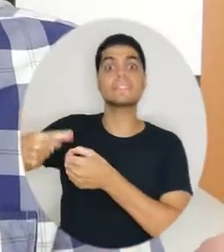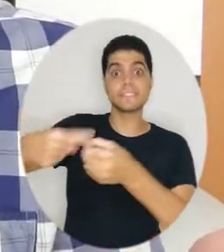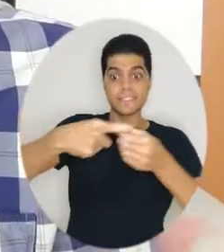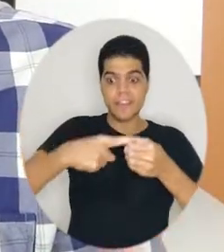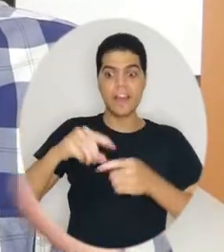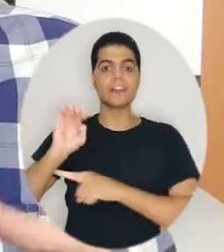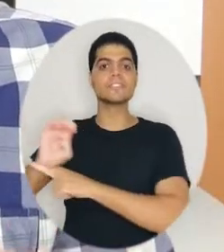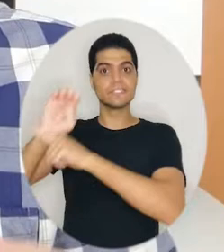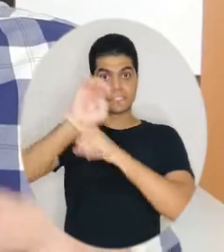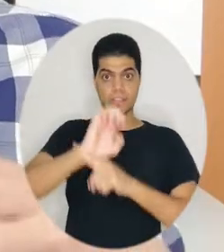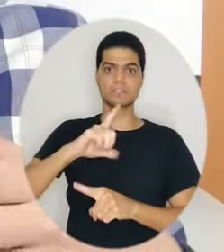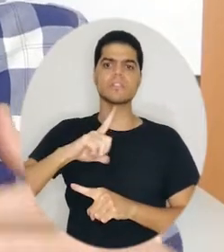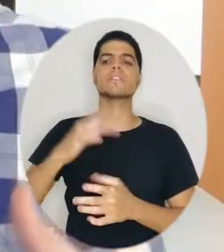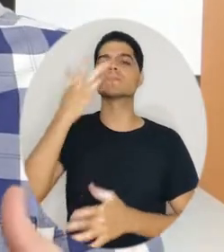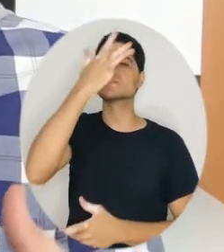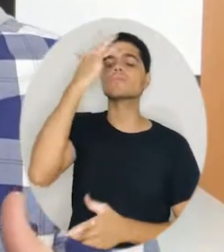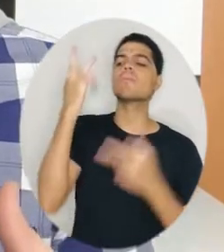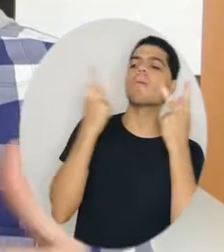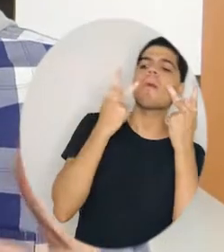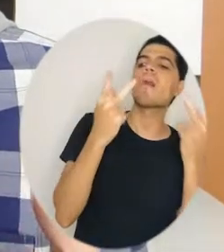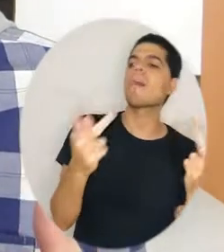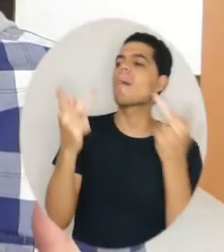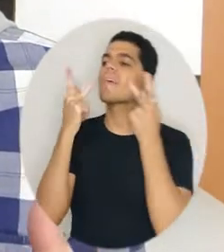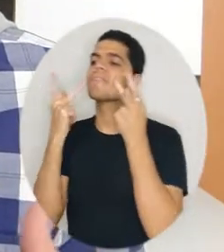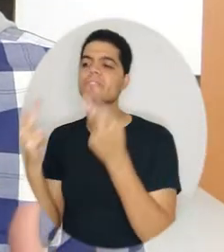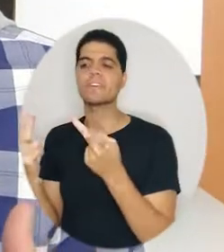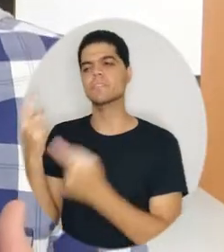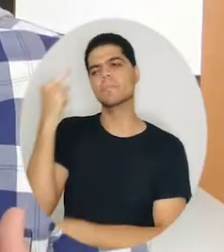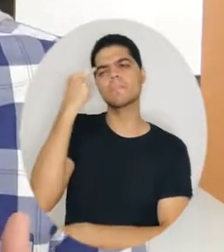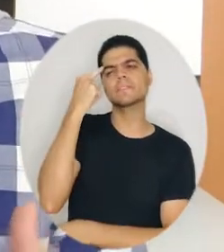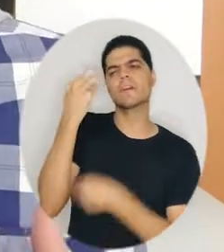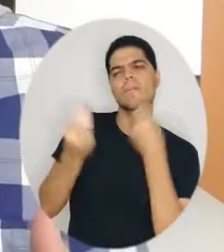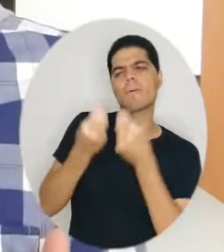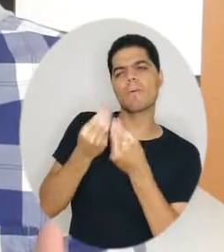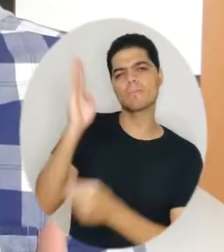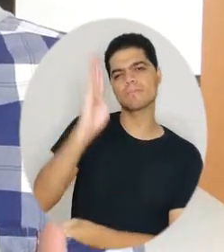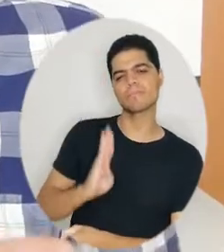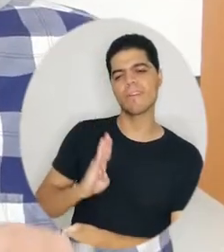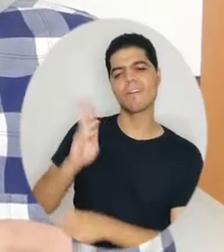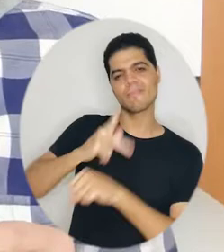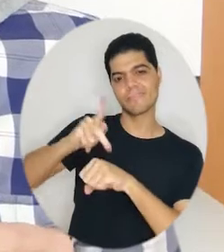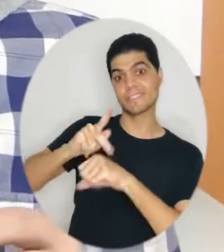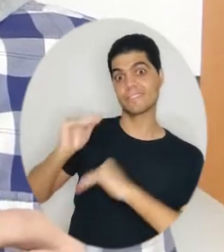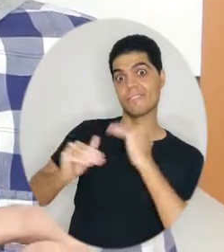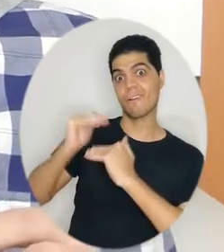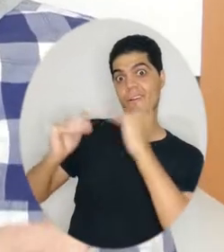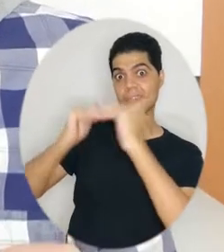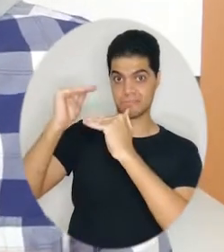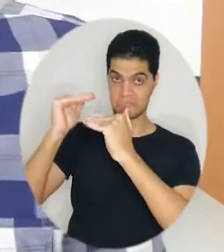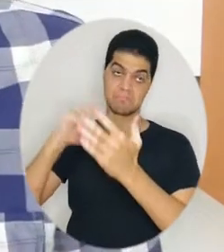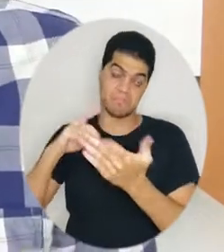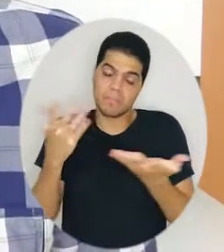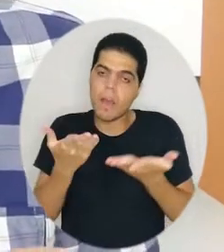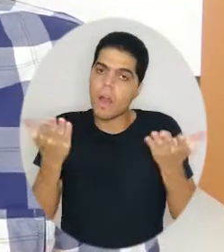verem essa exposição e pensar em como o nosso país estava na linha do Progresso vejam então que se